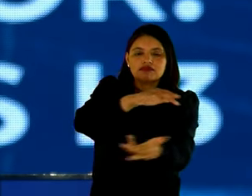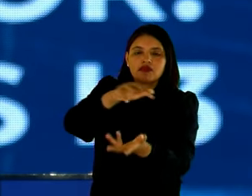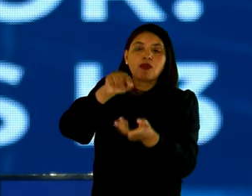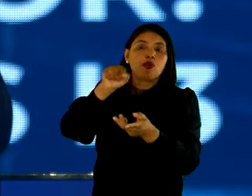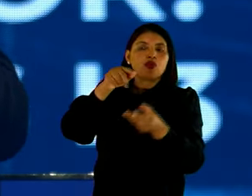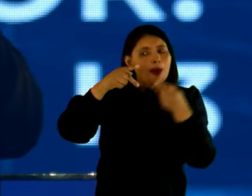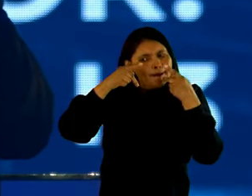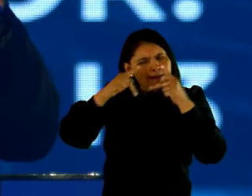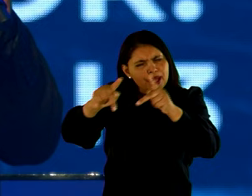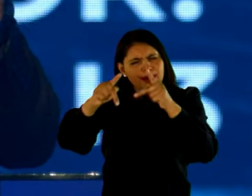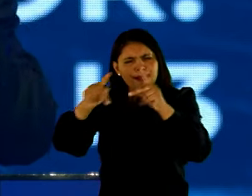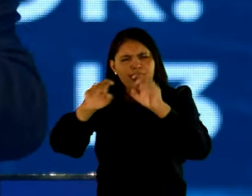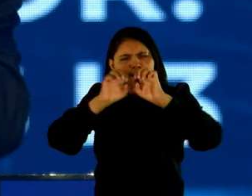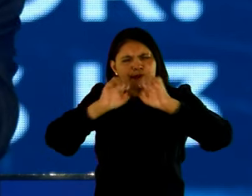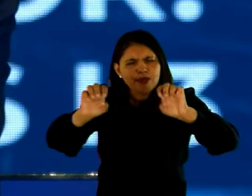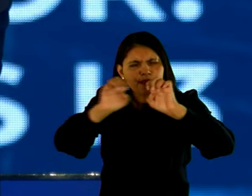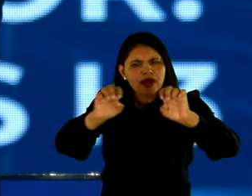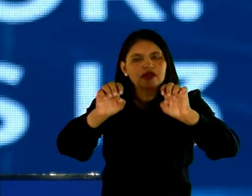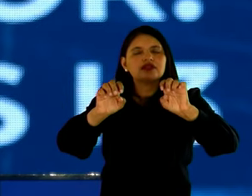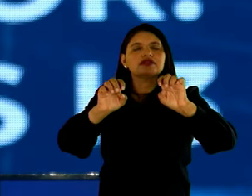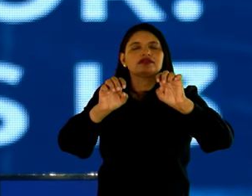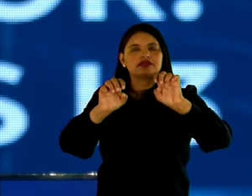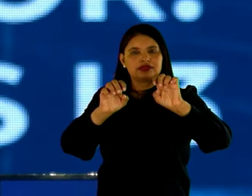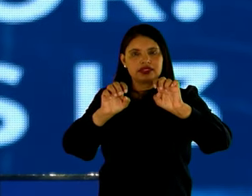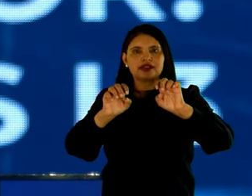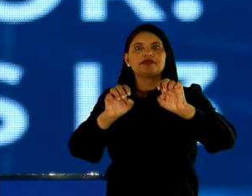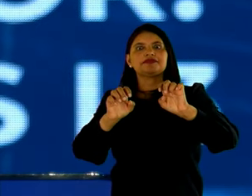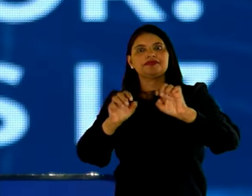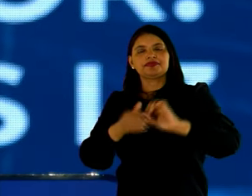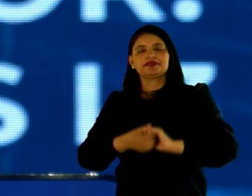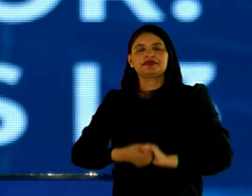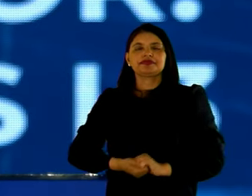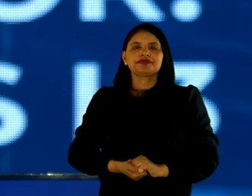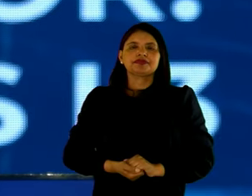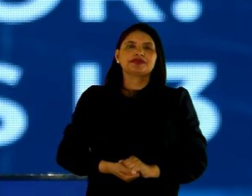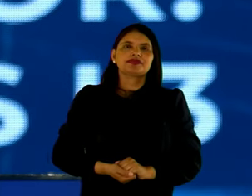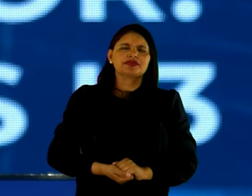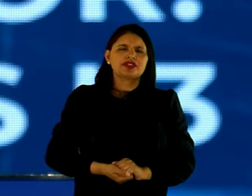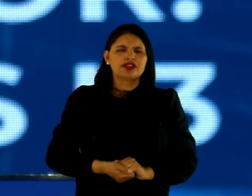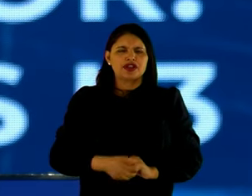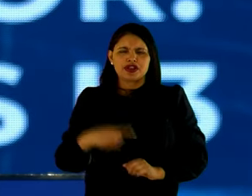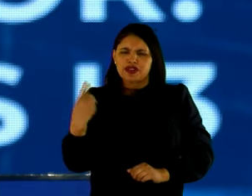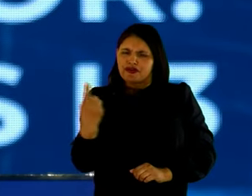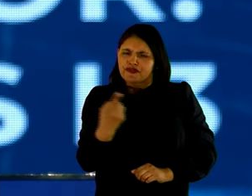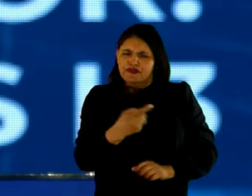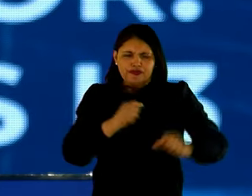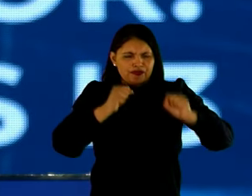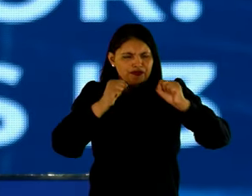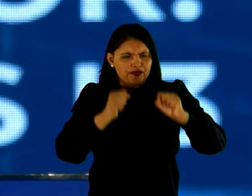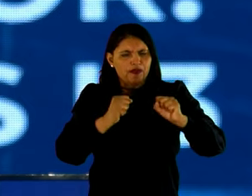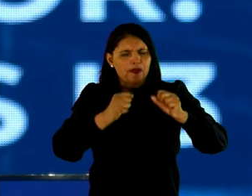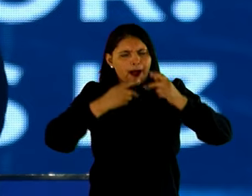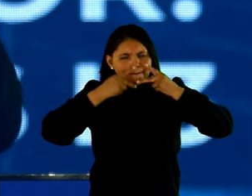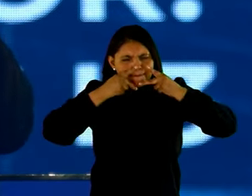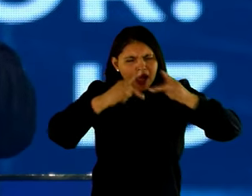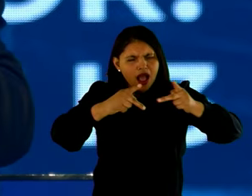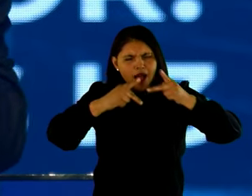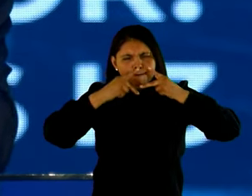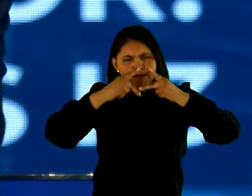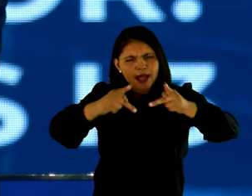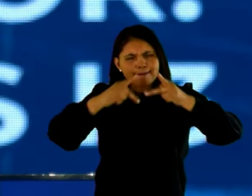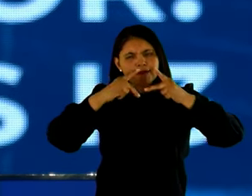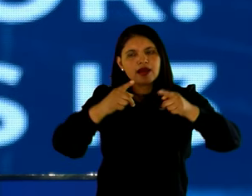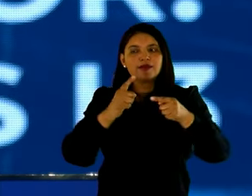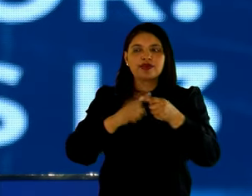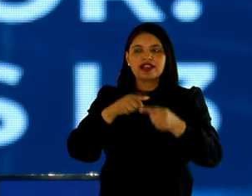você vá até a cidade de Nínive, na Síria, e prega a minha palavra aos